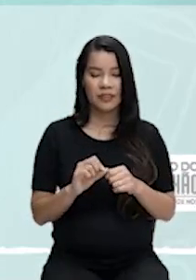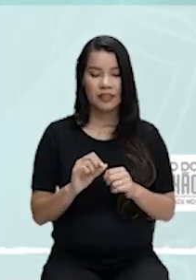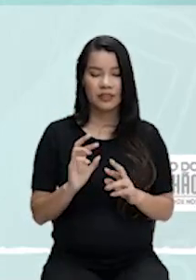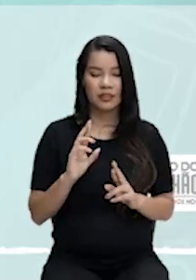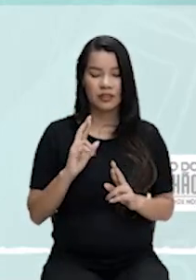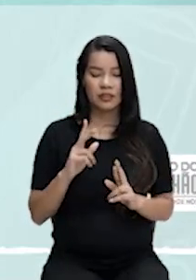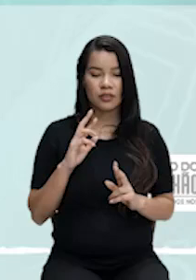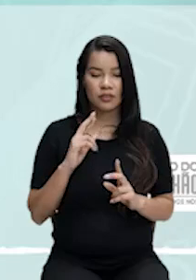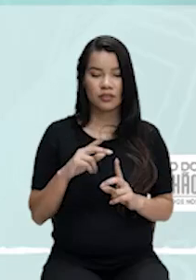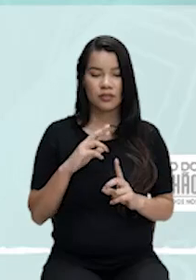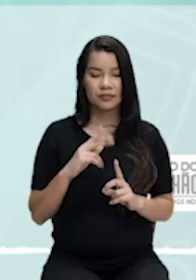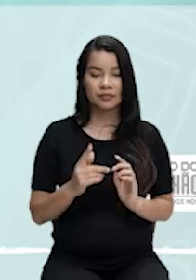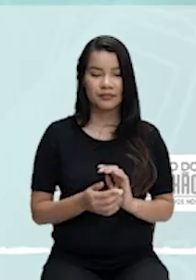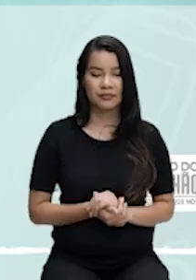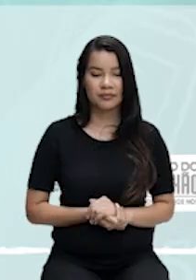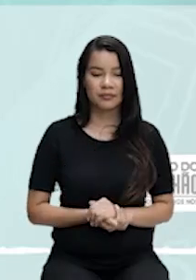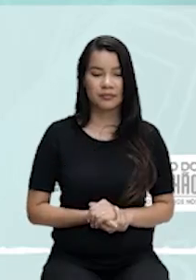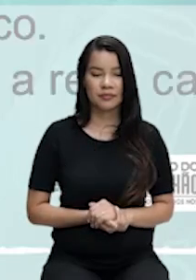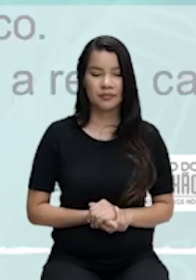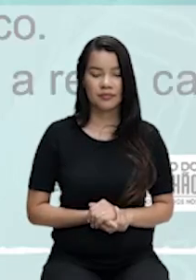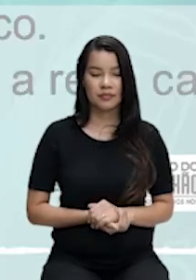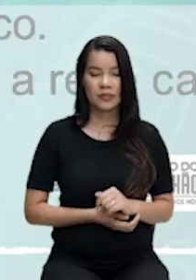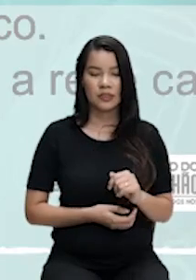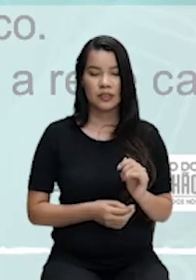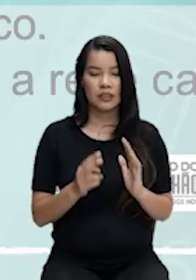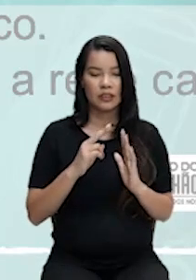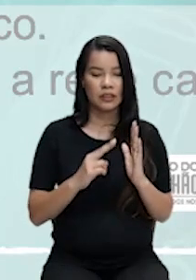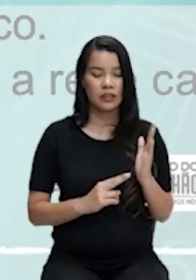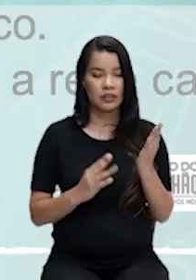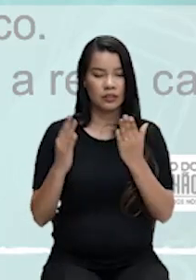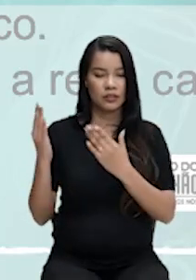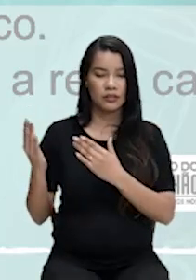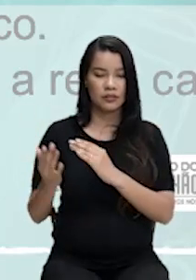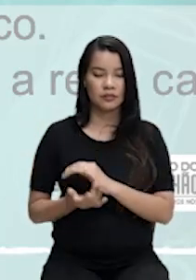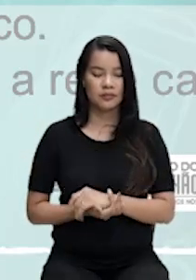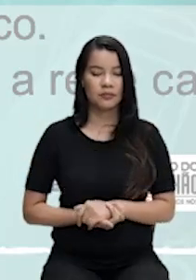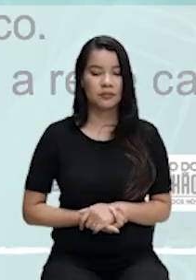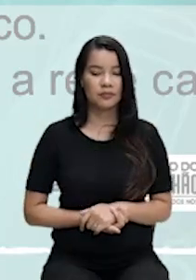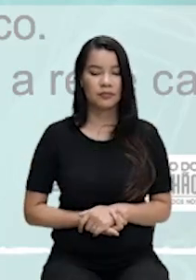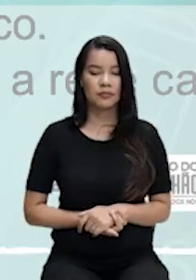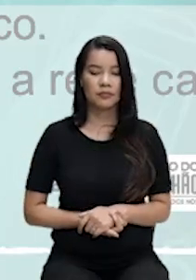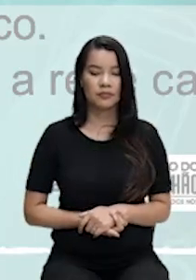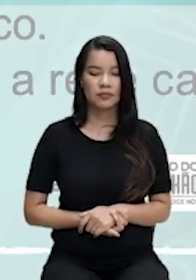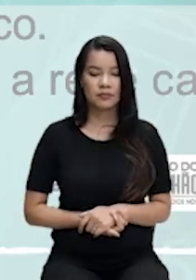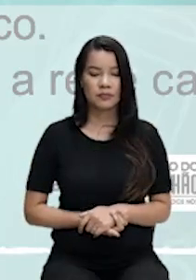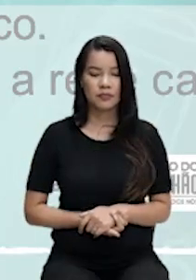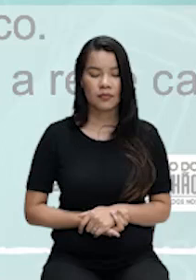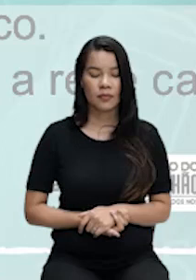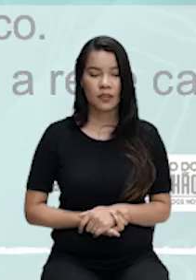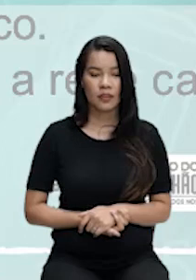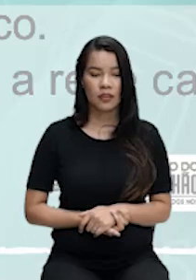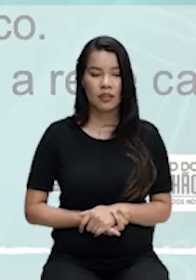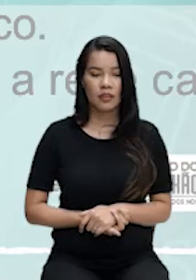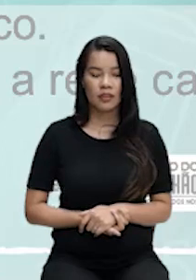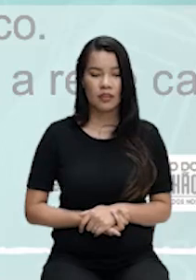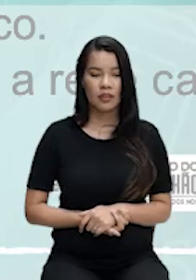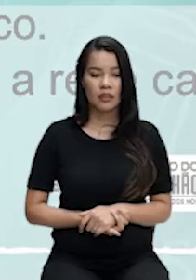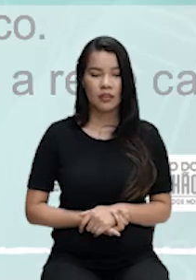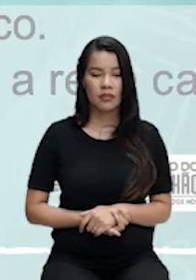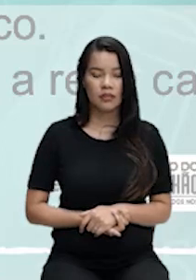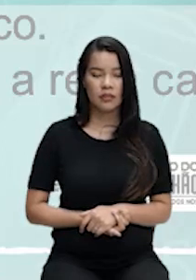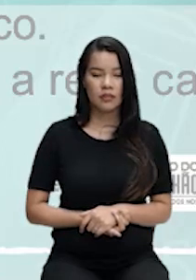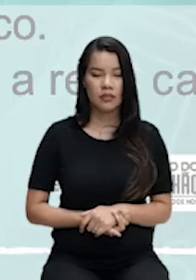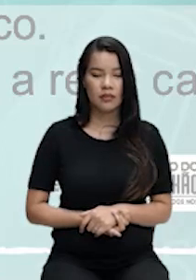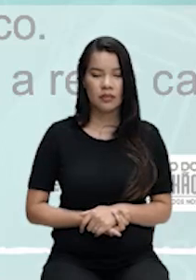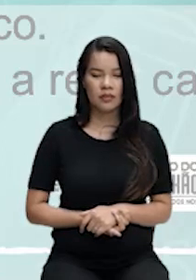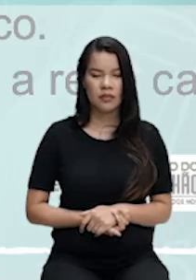outra realidade. Vamos entender aqui o contexto. Leia essa charge. O efeito de sentido da charge é provocado pela combinação de